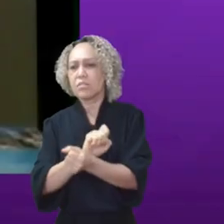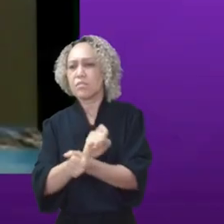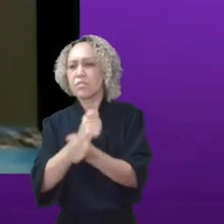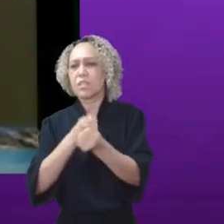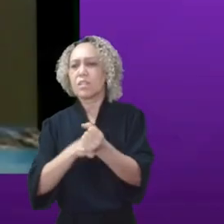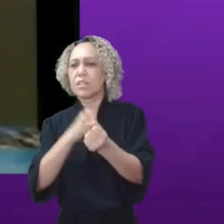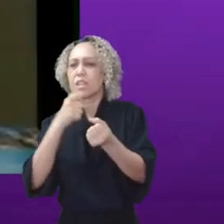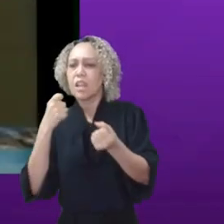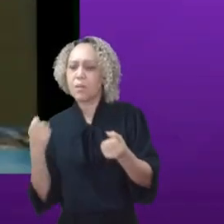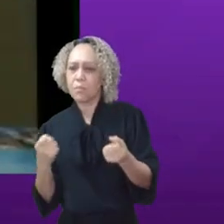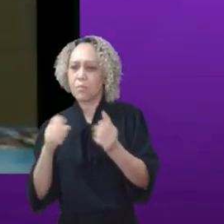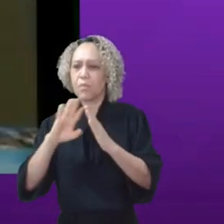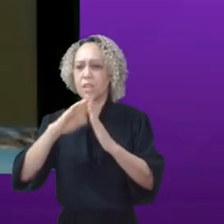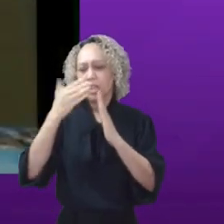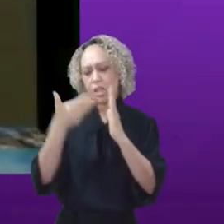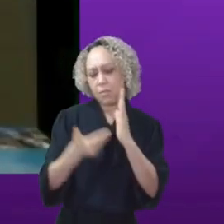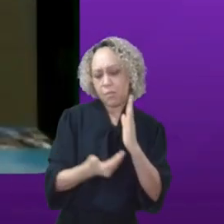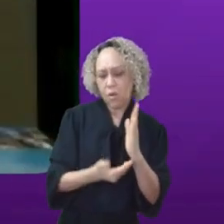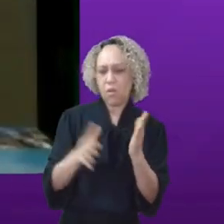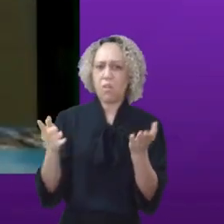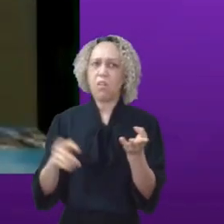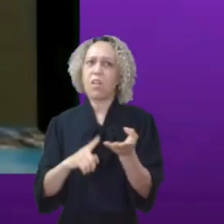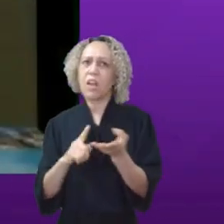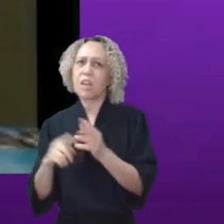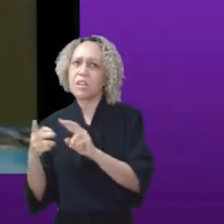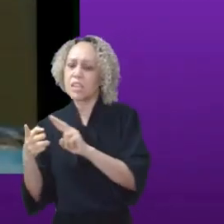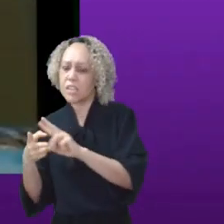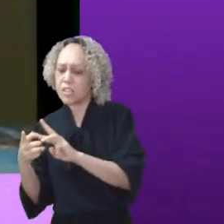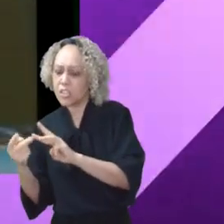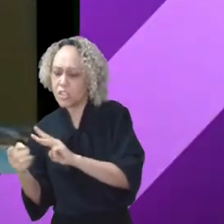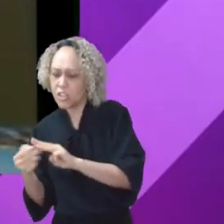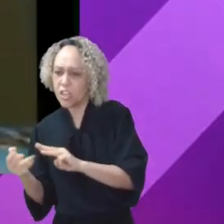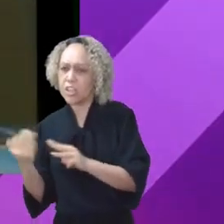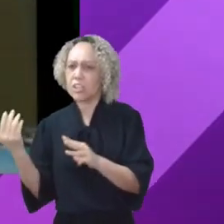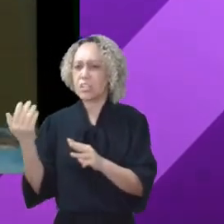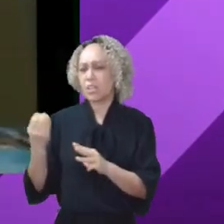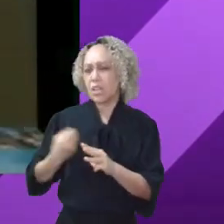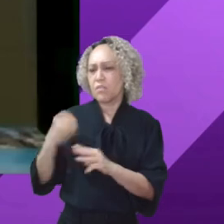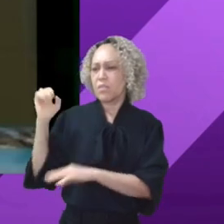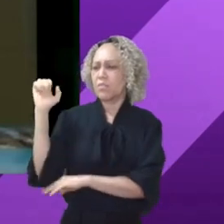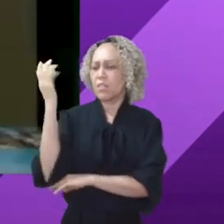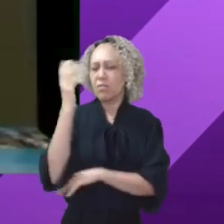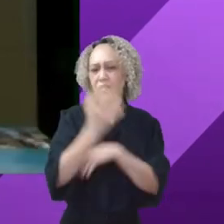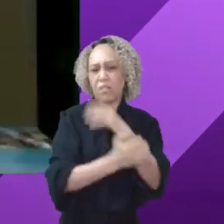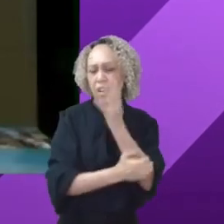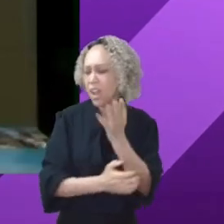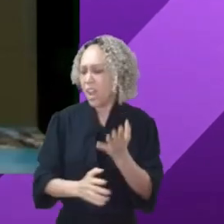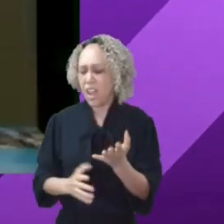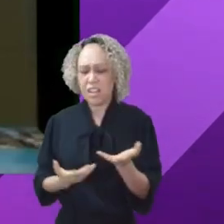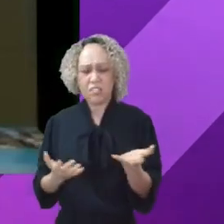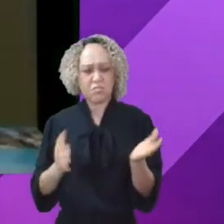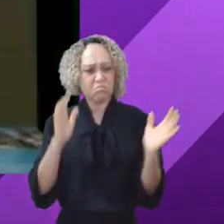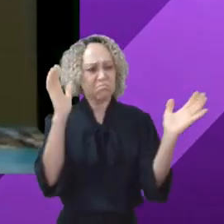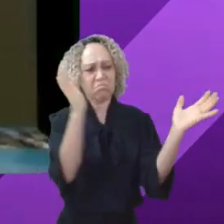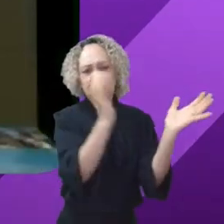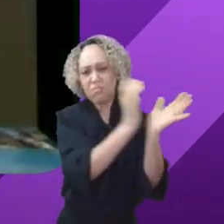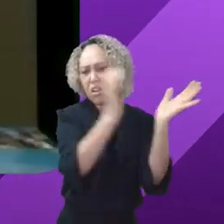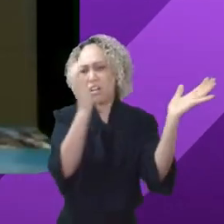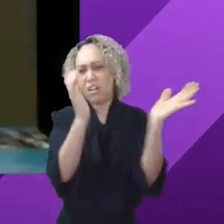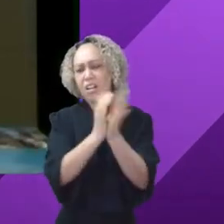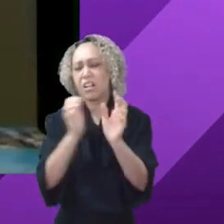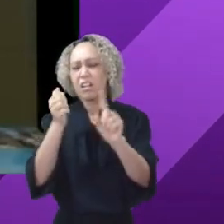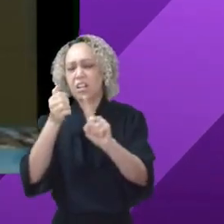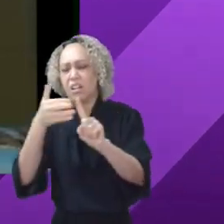indígenas, não é? As comunidades, toda a diversidade das comunidades, seja ela LGBTQIA+,